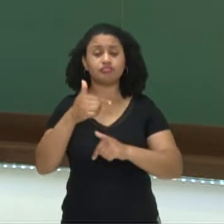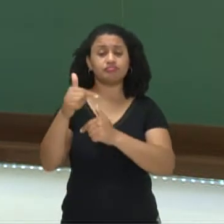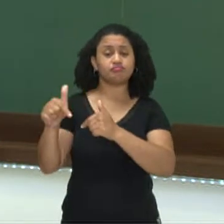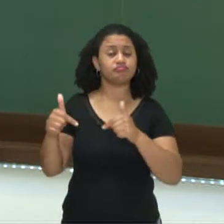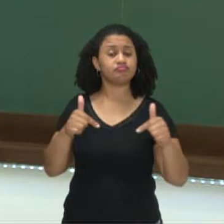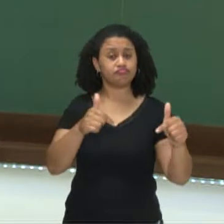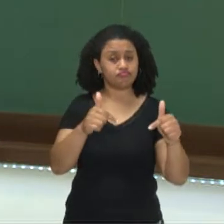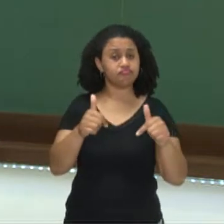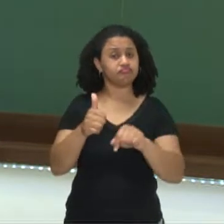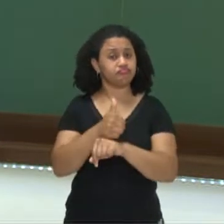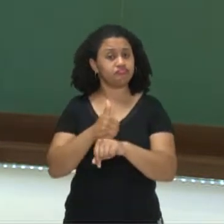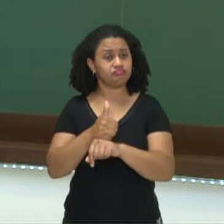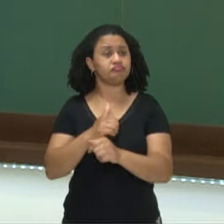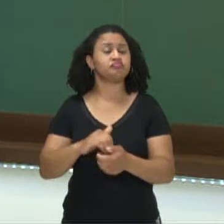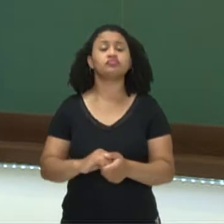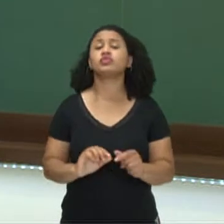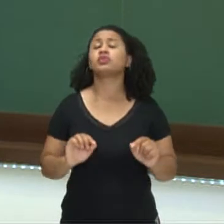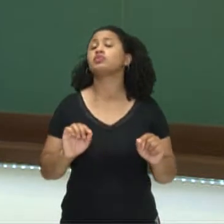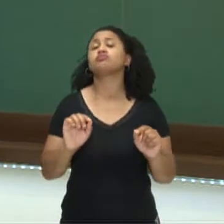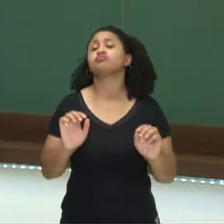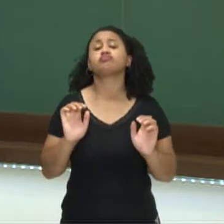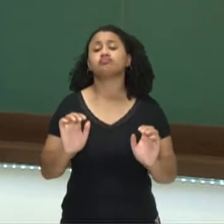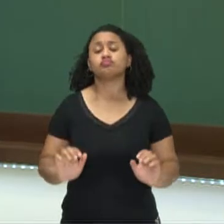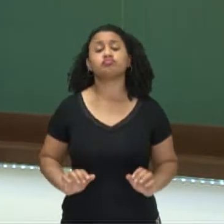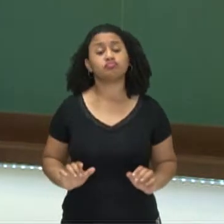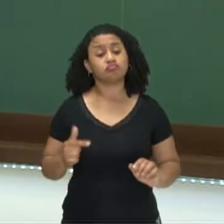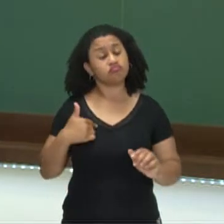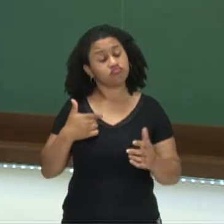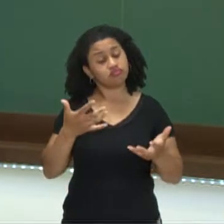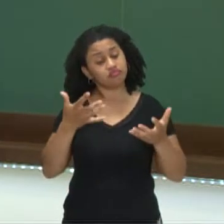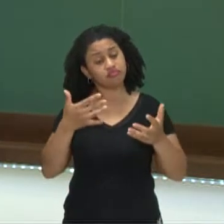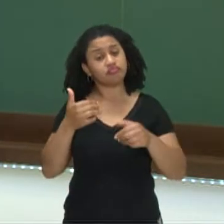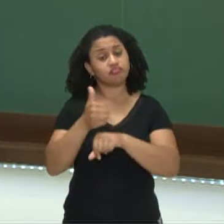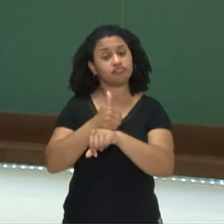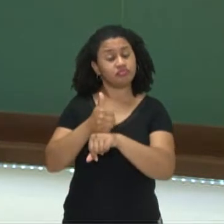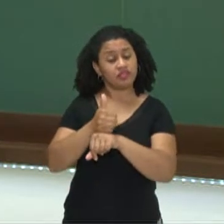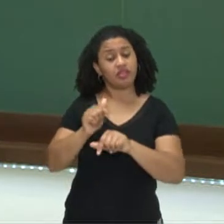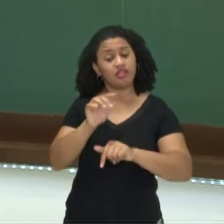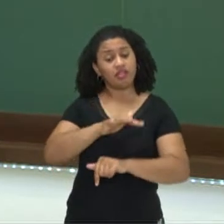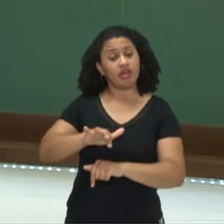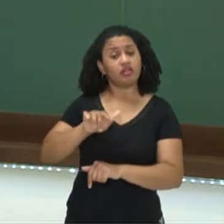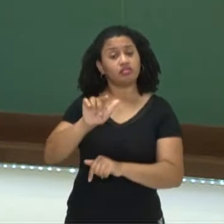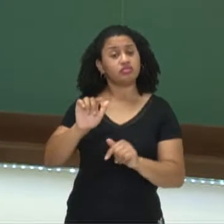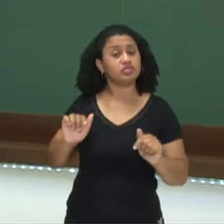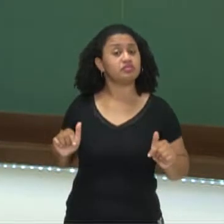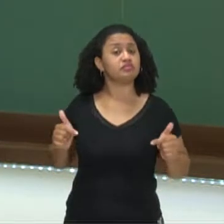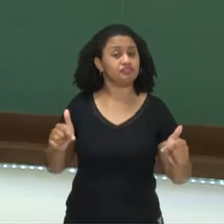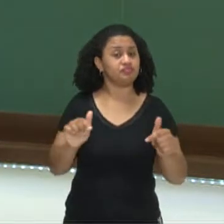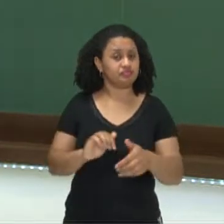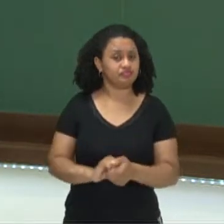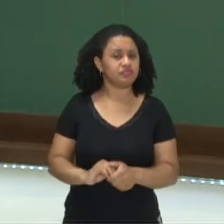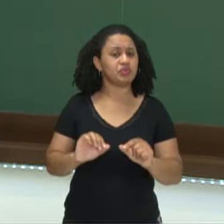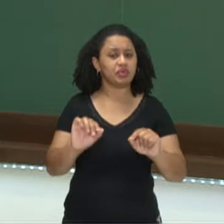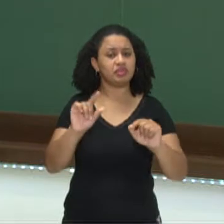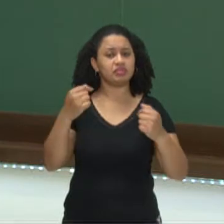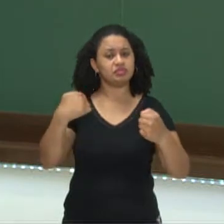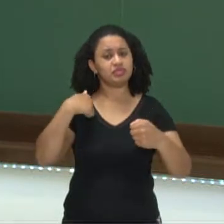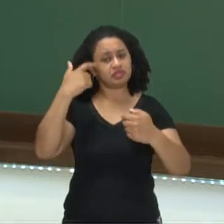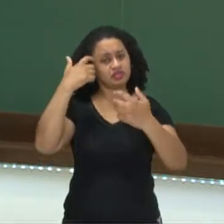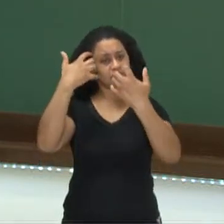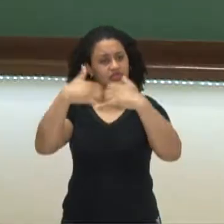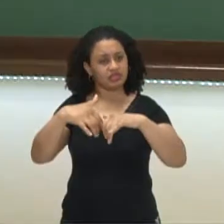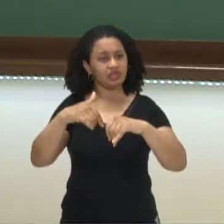atuação profissional. Que condutas que se espera de um profissional na área que você vai atuar? Então, o que você deve pensar no momento